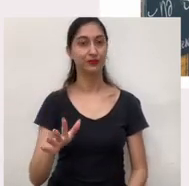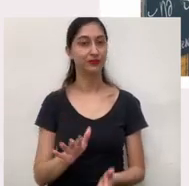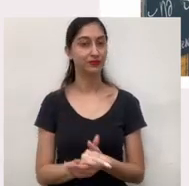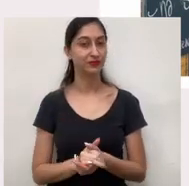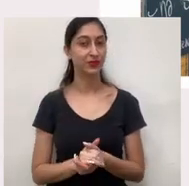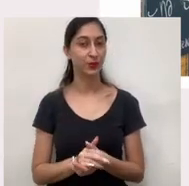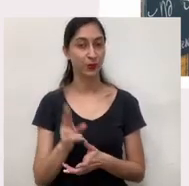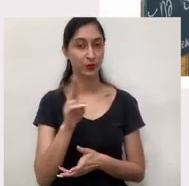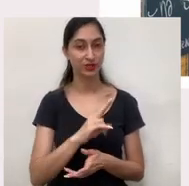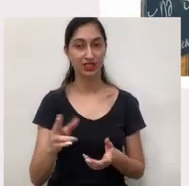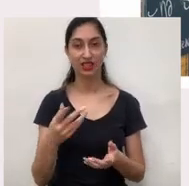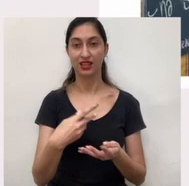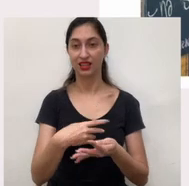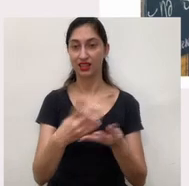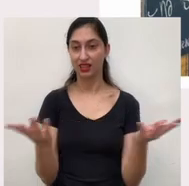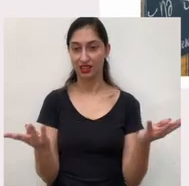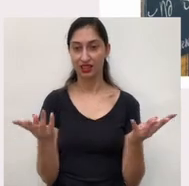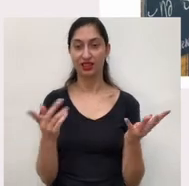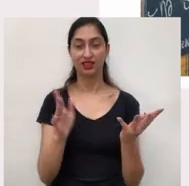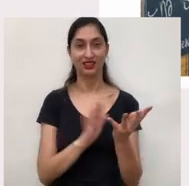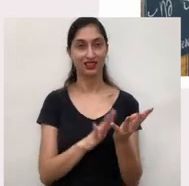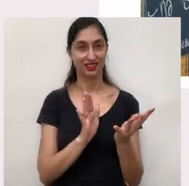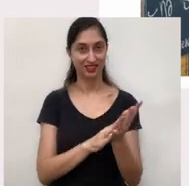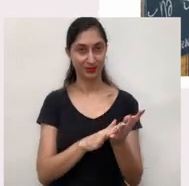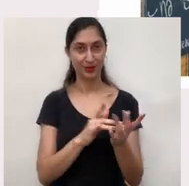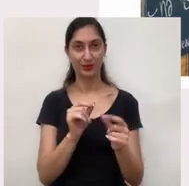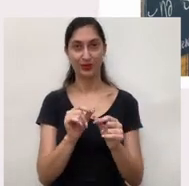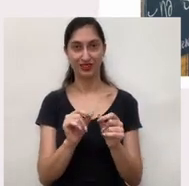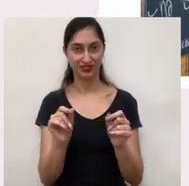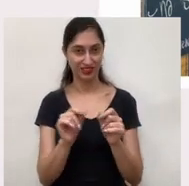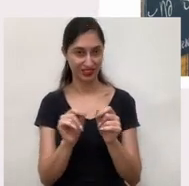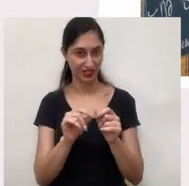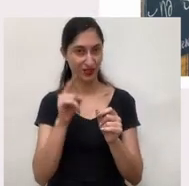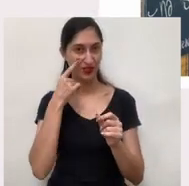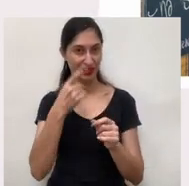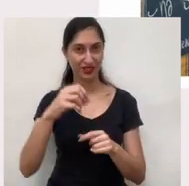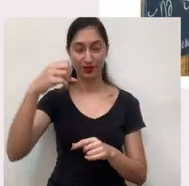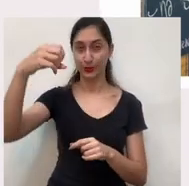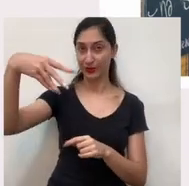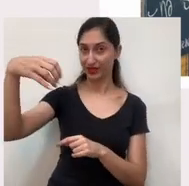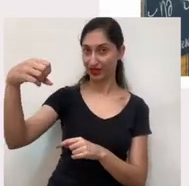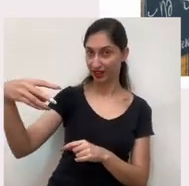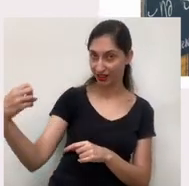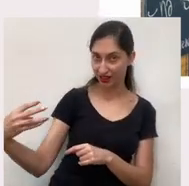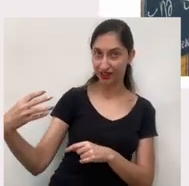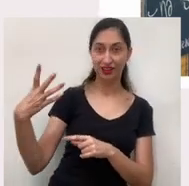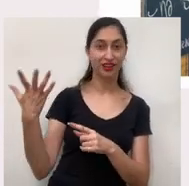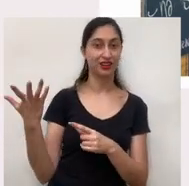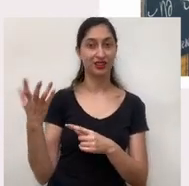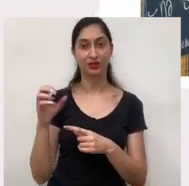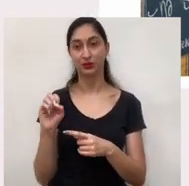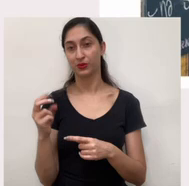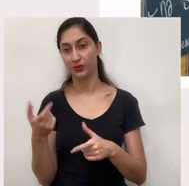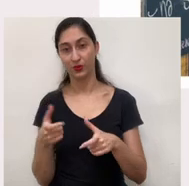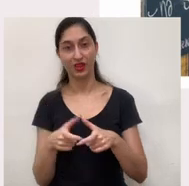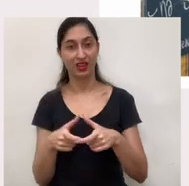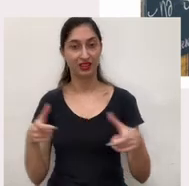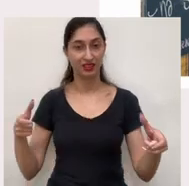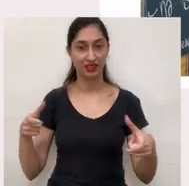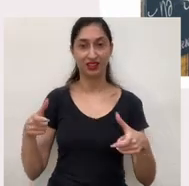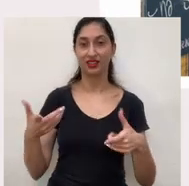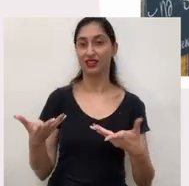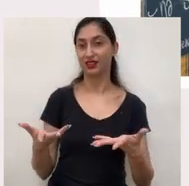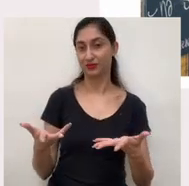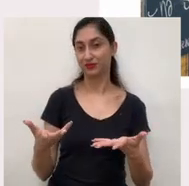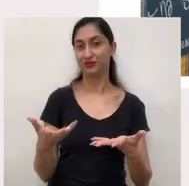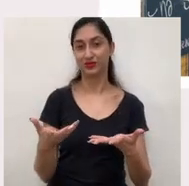mas outros, né, como essa luminária da Luísa Reis, ou essa carteira do Made in BH, do Guilherme Pertence com